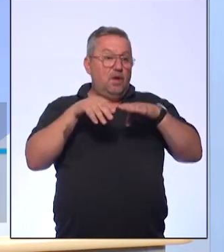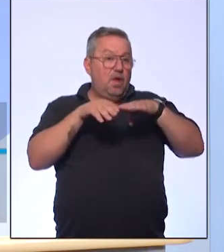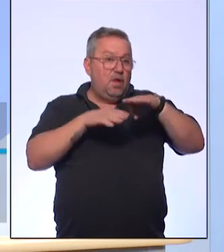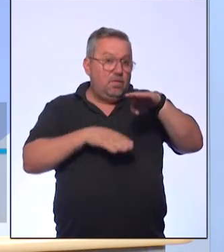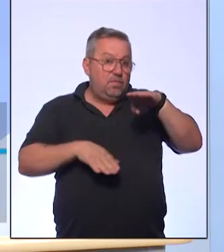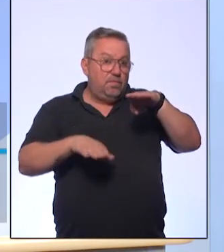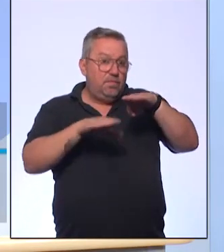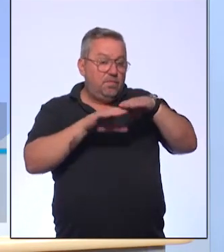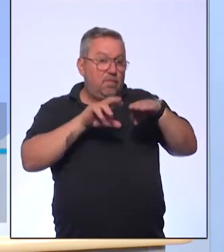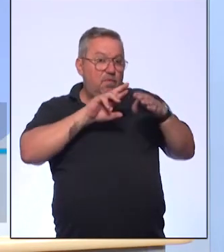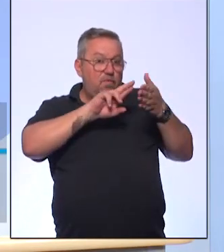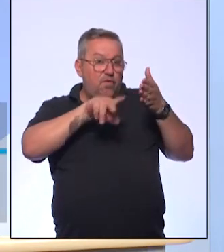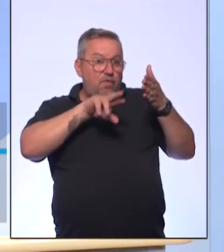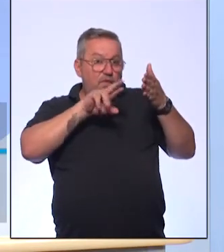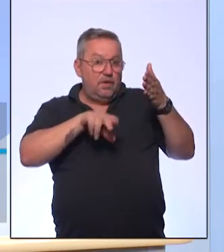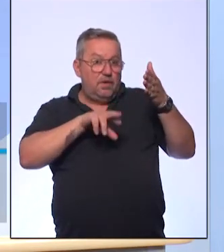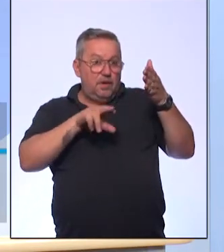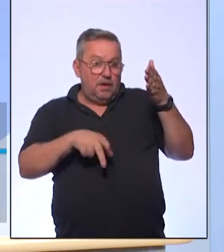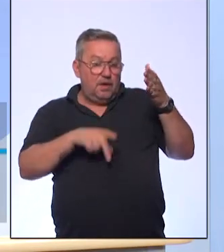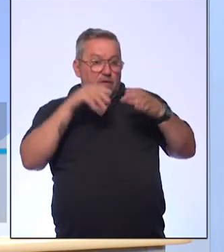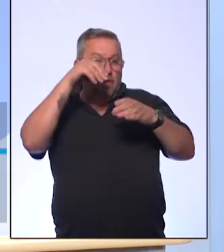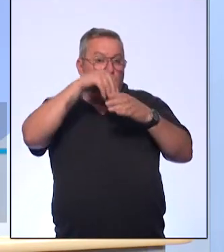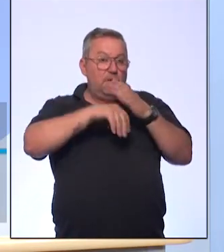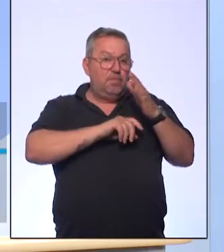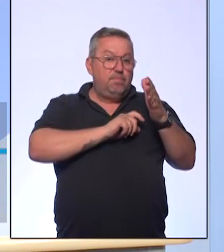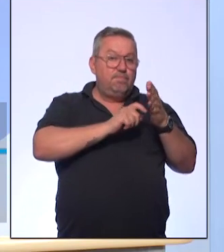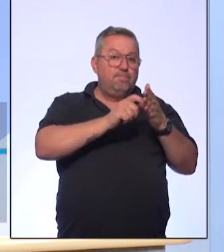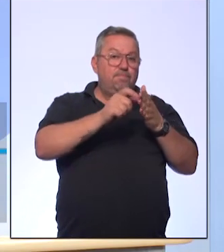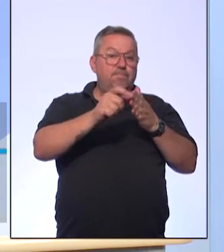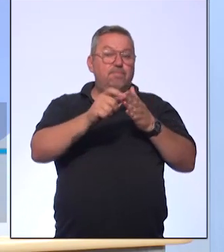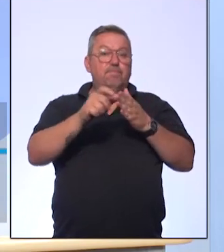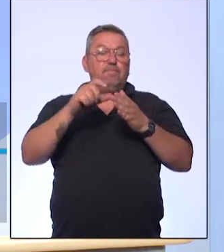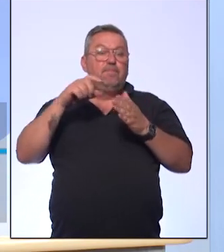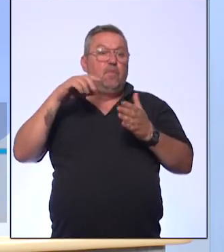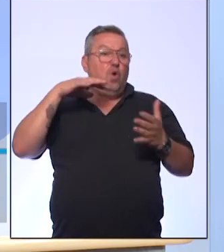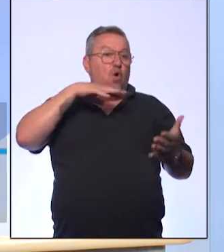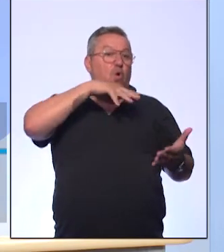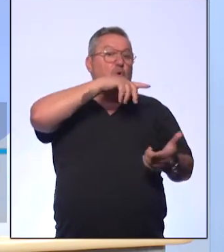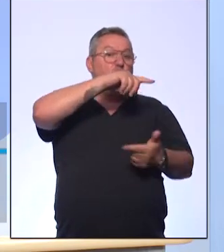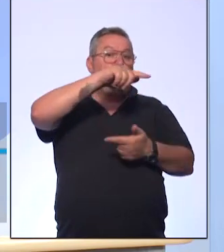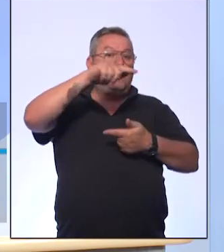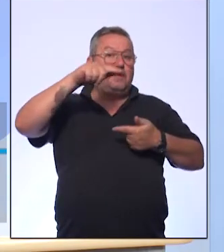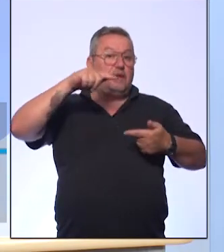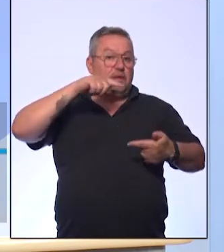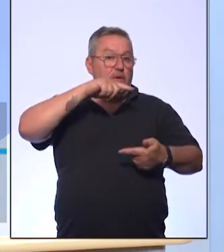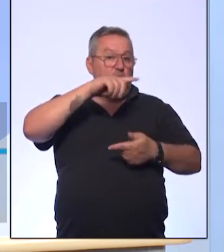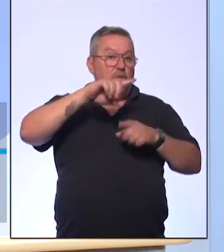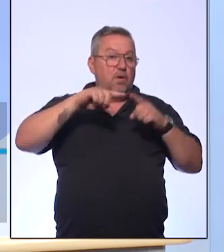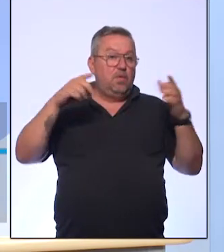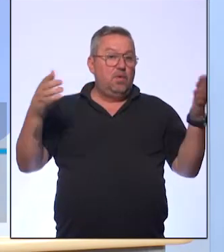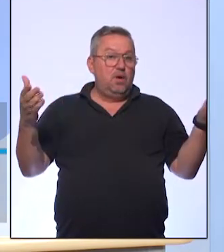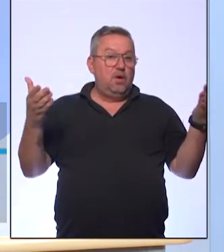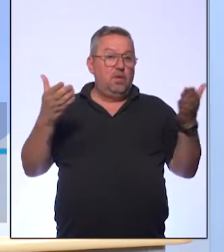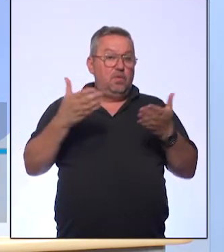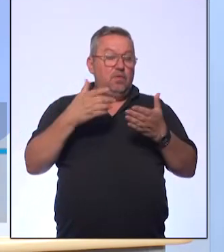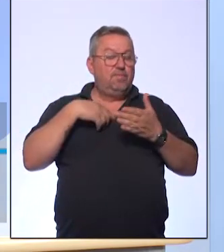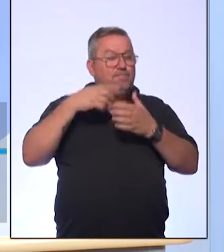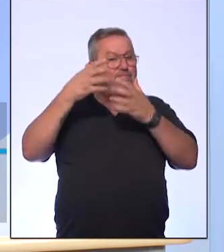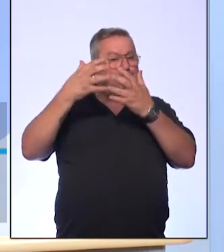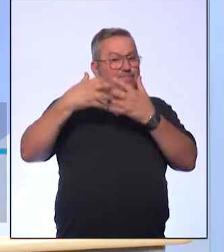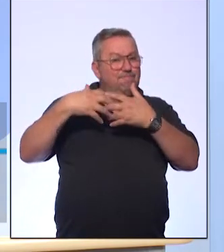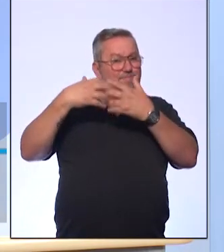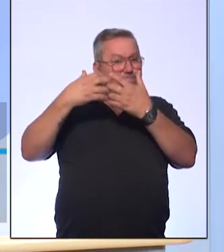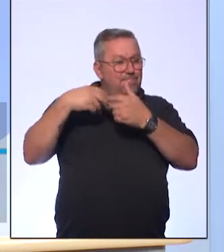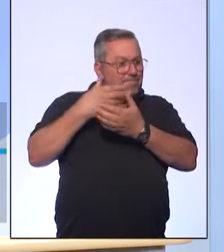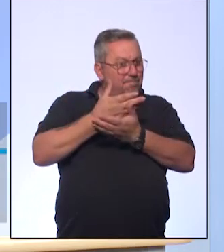desigualdade, diversidade, dentro do conceito de globalização. Né? Então, vai ficar essa reflexão